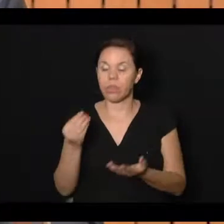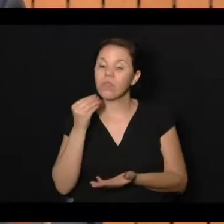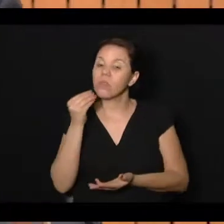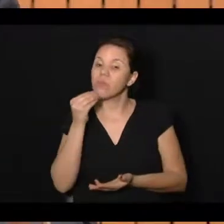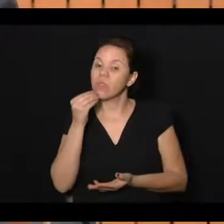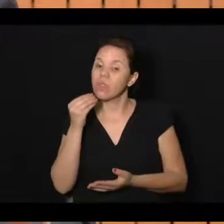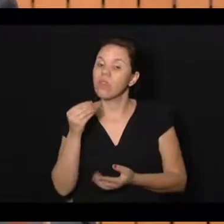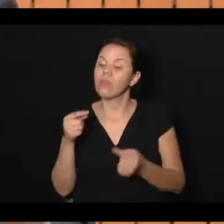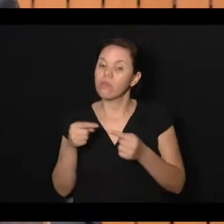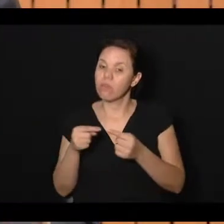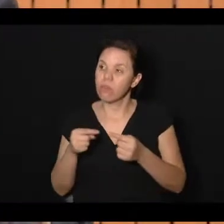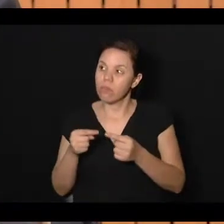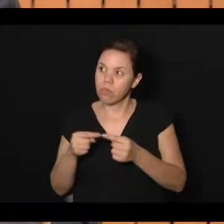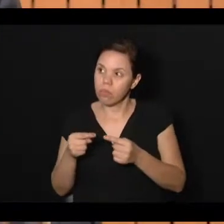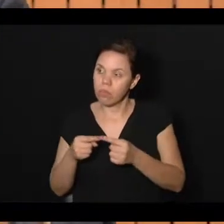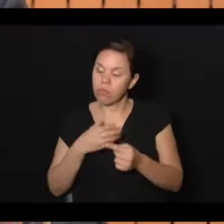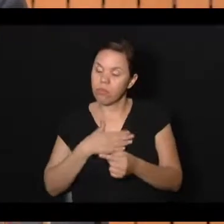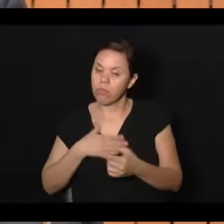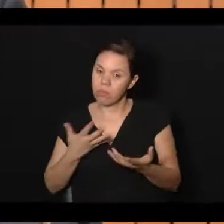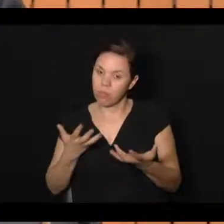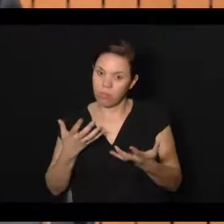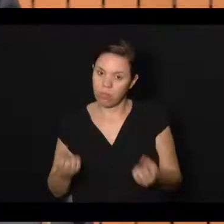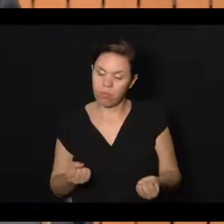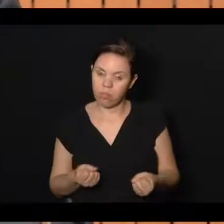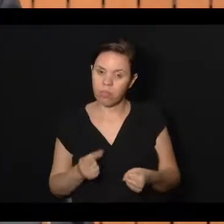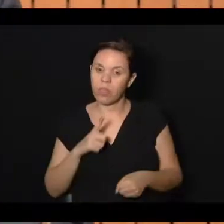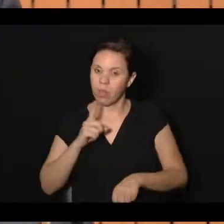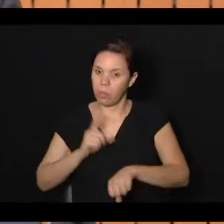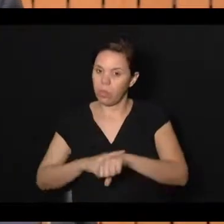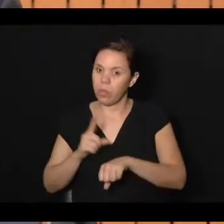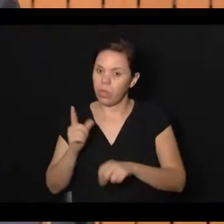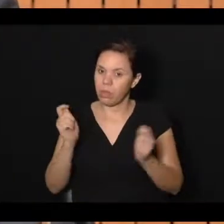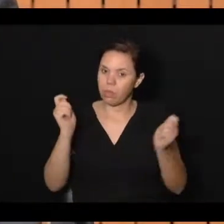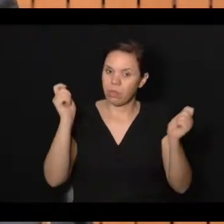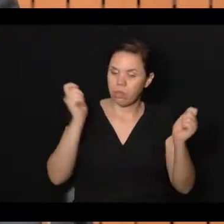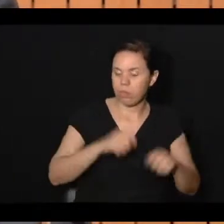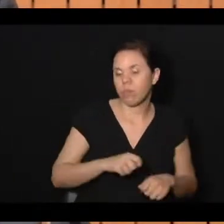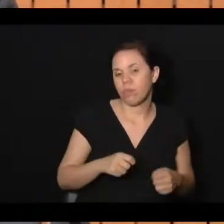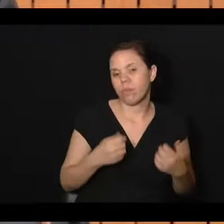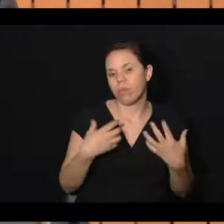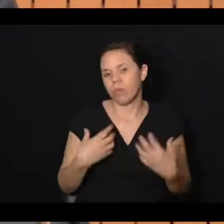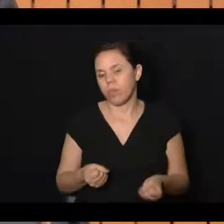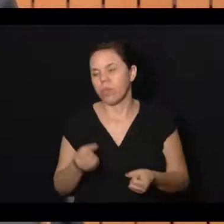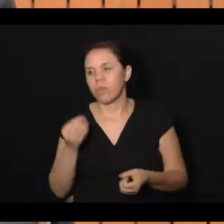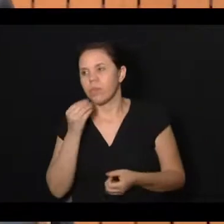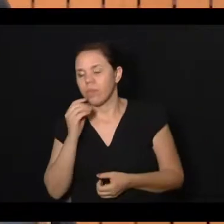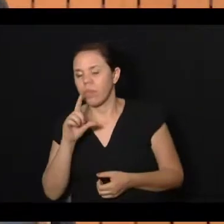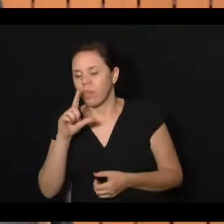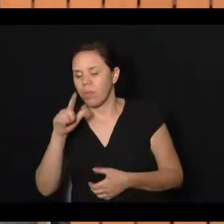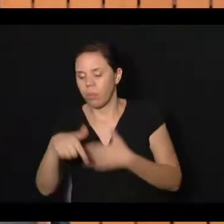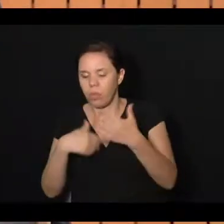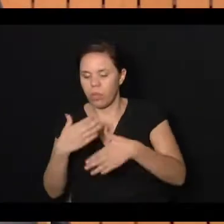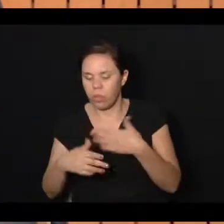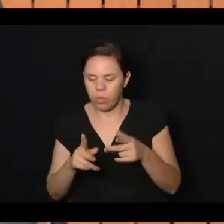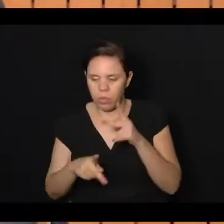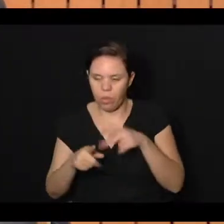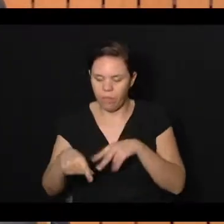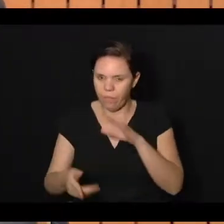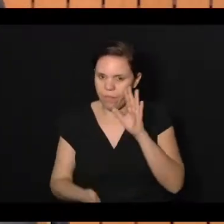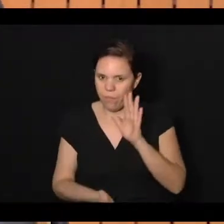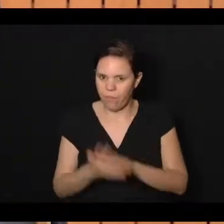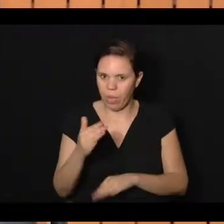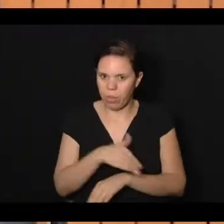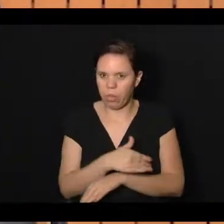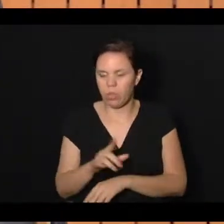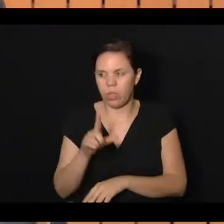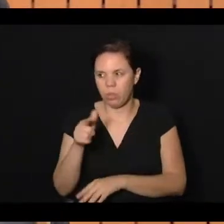importante que as oportunidades elas têm os momentos que ela tem mais potência de quando você dá porque depois que a pessoa vai pra rua sair ele é